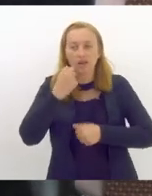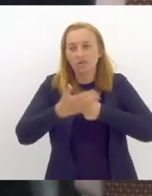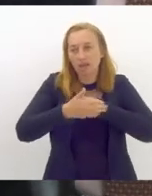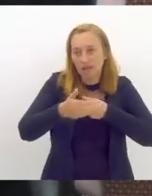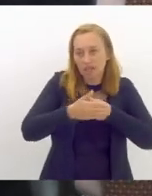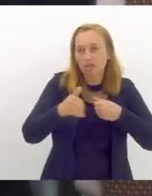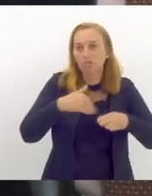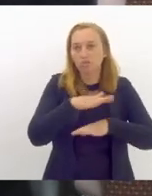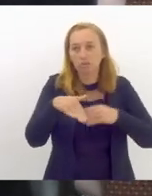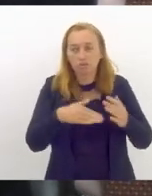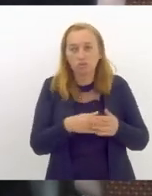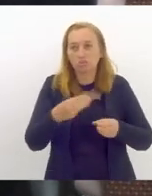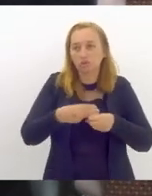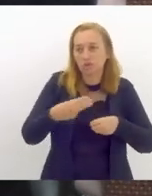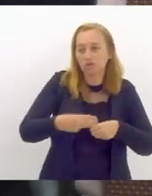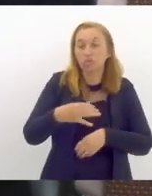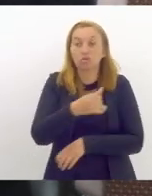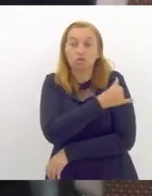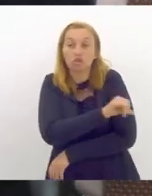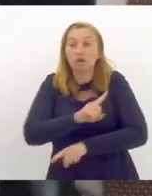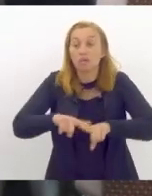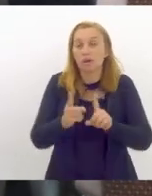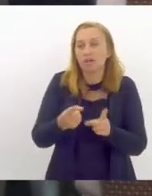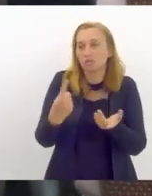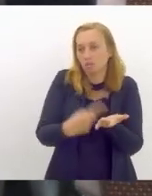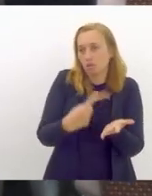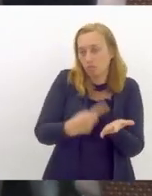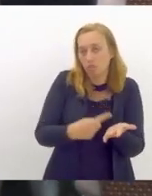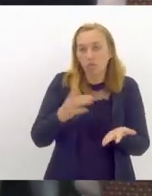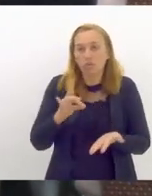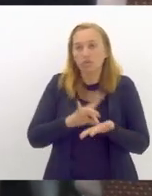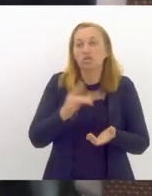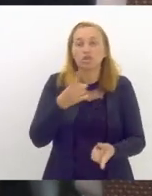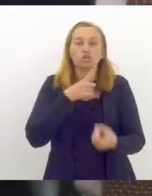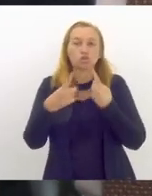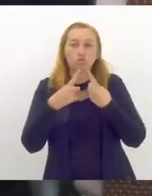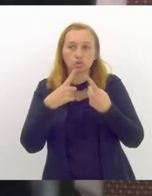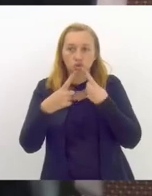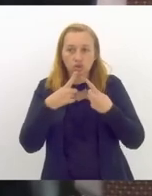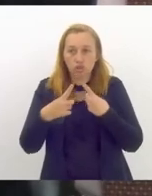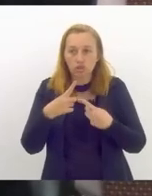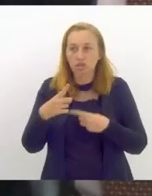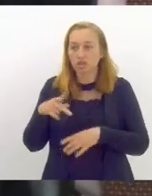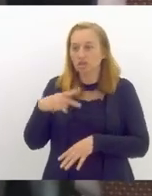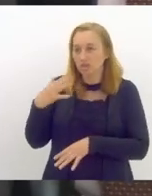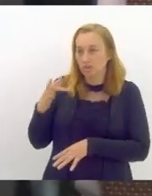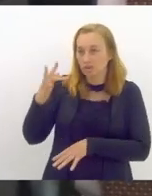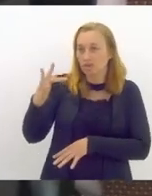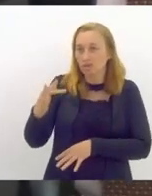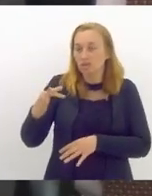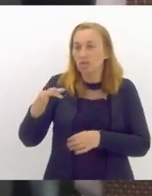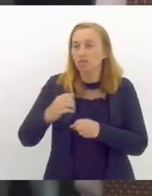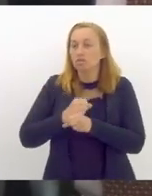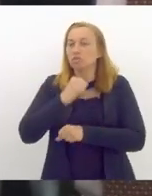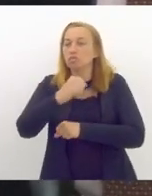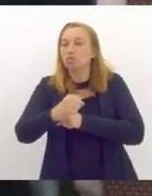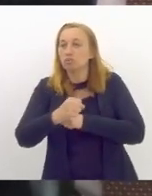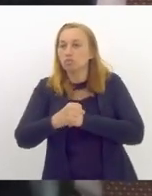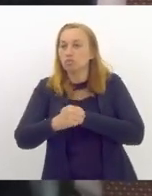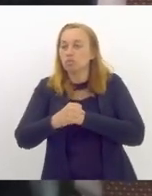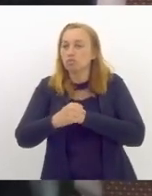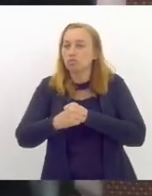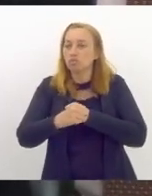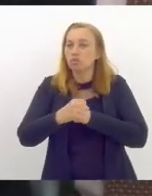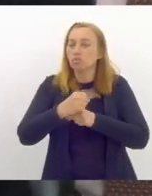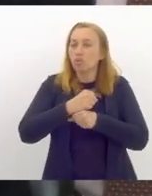do Rio de Janeiro mas que o próprio acordo original que está sendo discutido ele faz a previsão para pagamento a partir de 2026